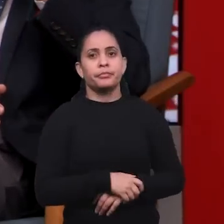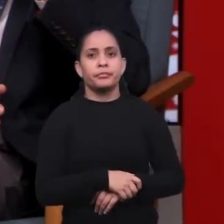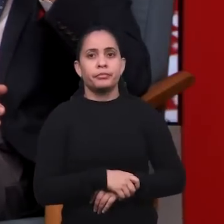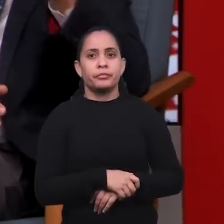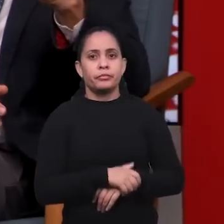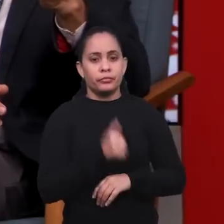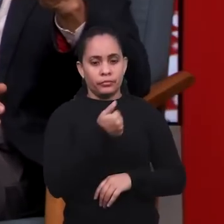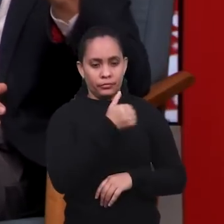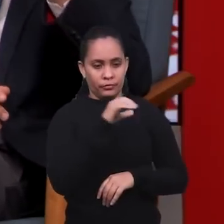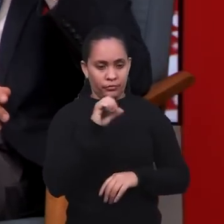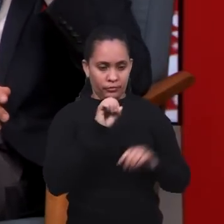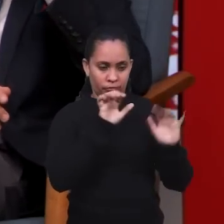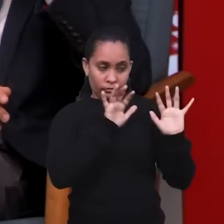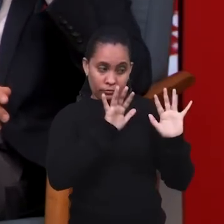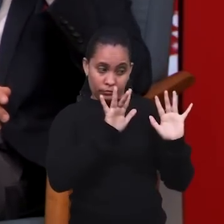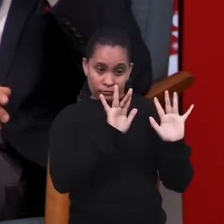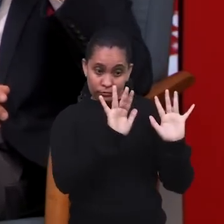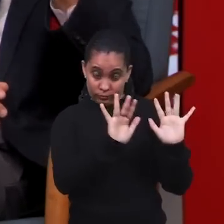10, eram 10.